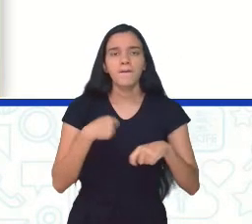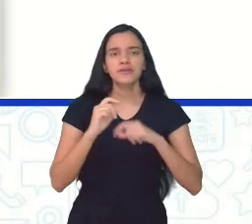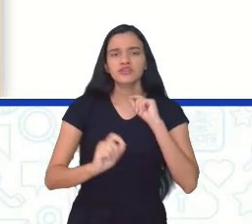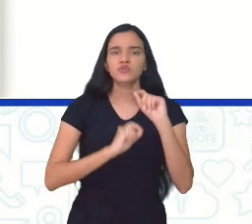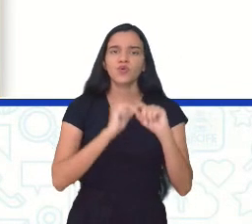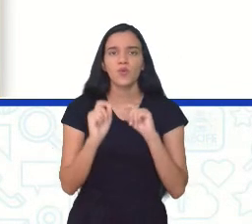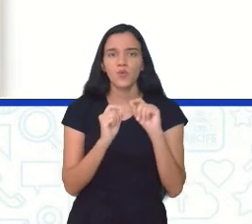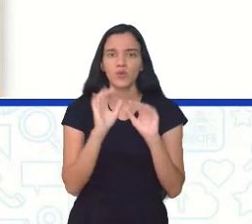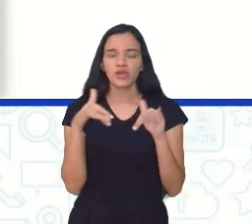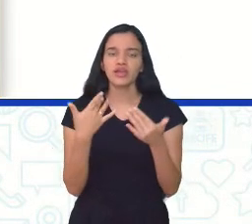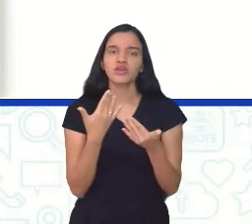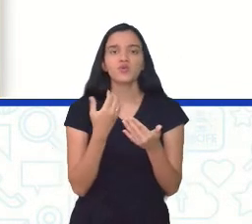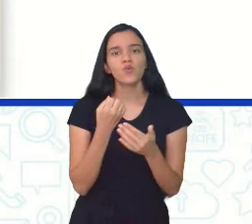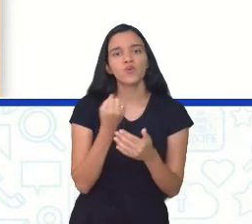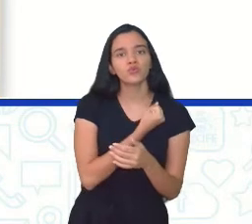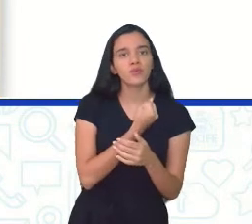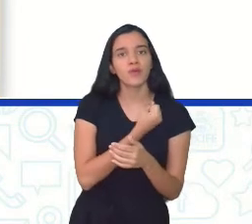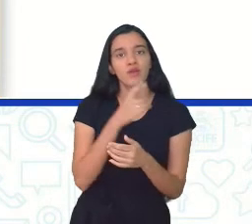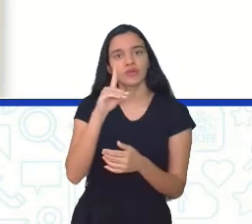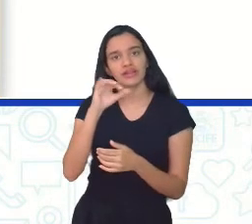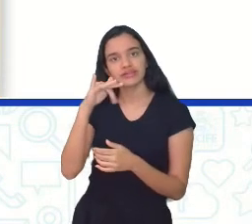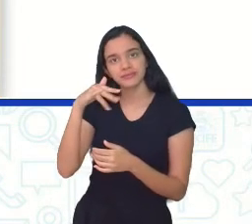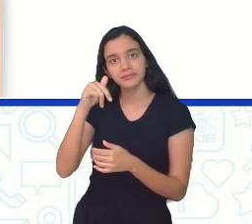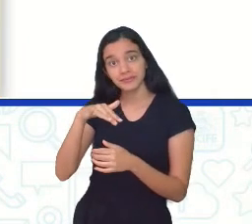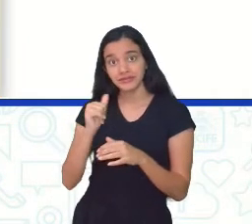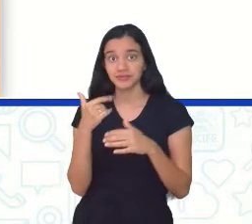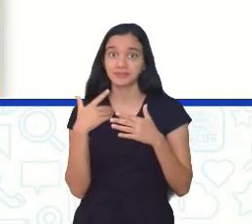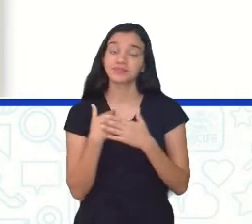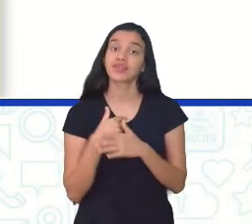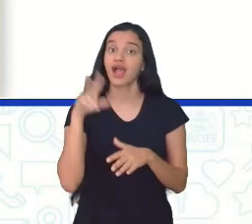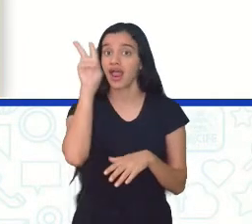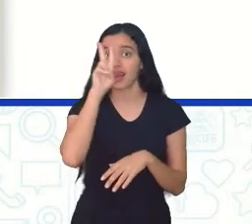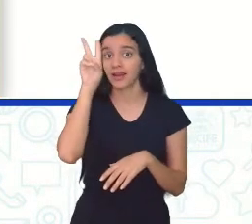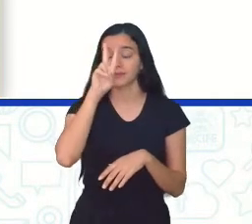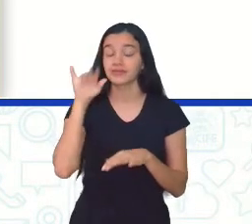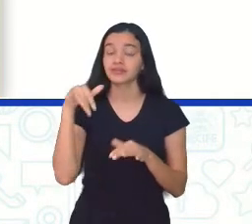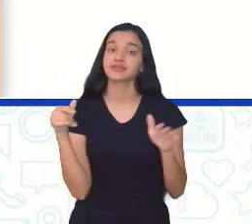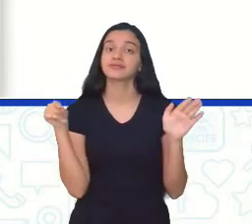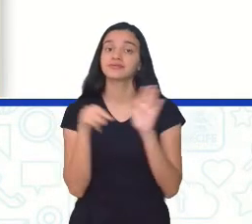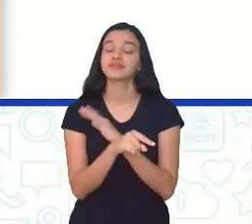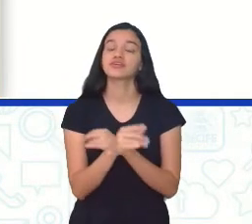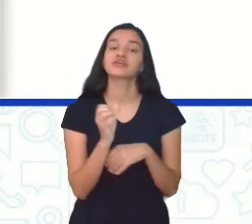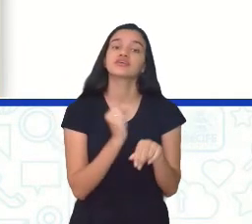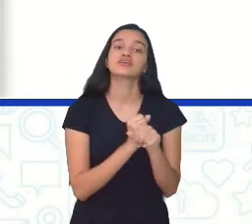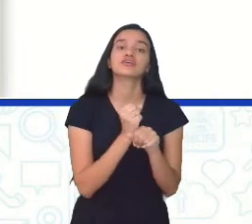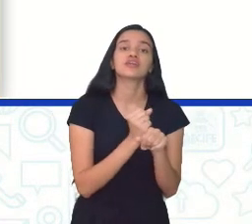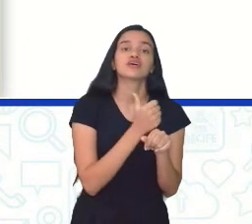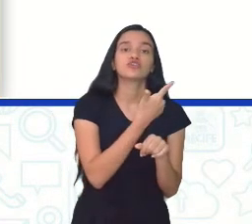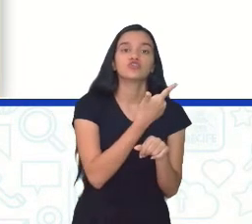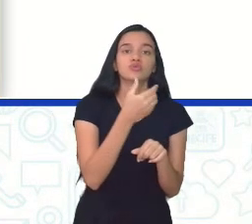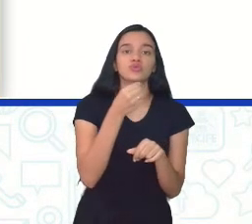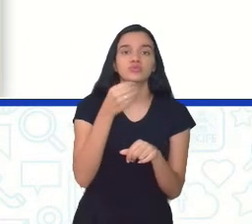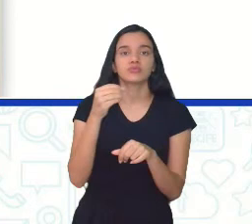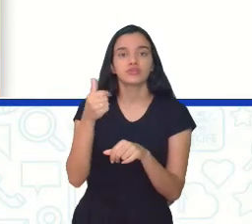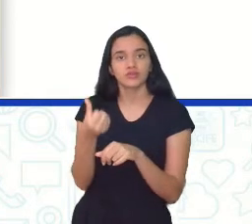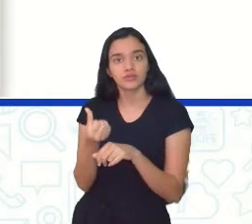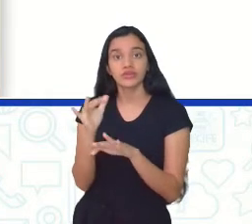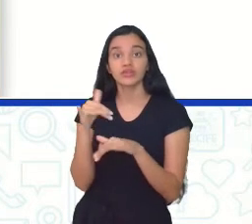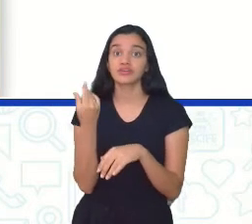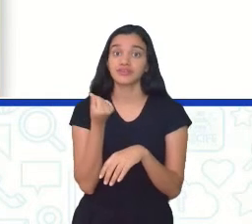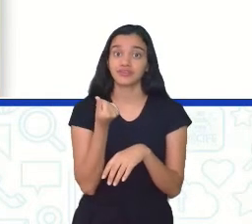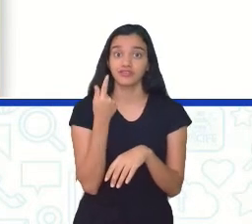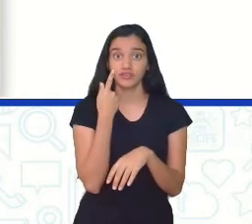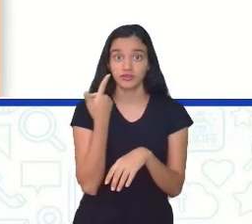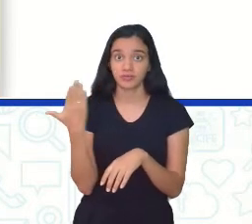precisou operar com números decimais. Vamos lá. Lembrando que essa questão é de 2006, então esses valores